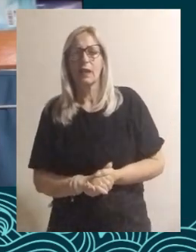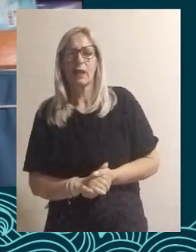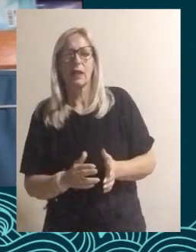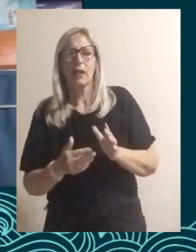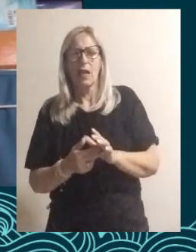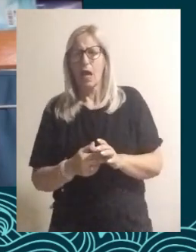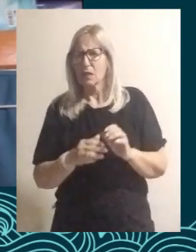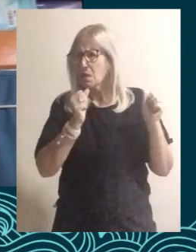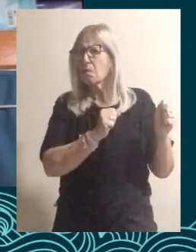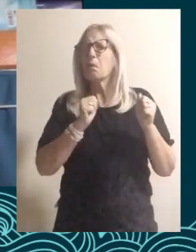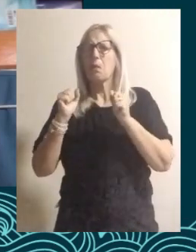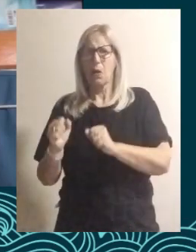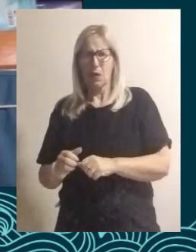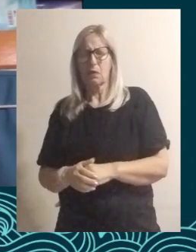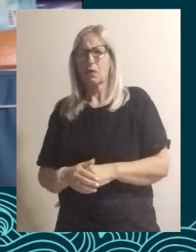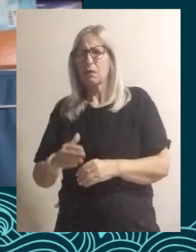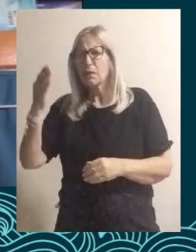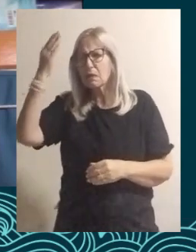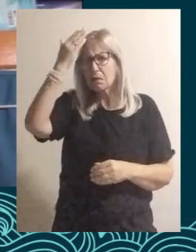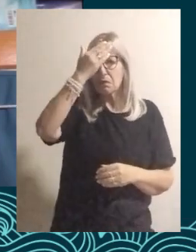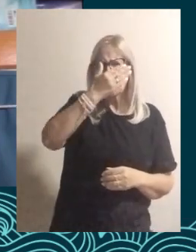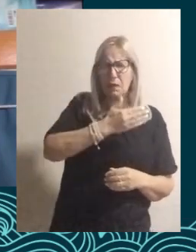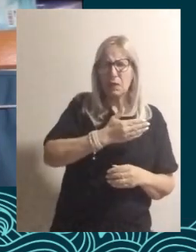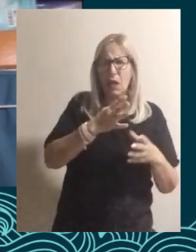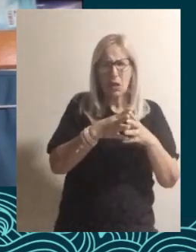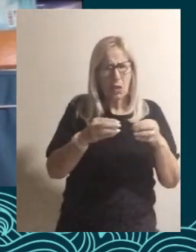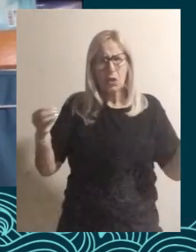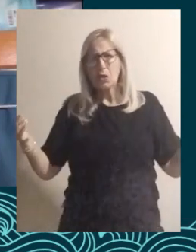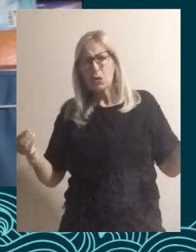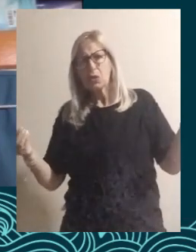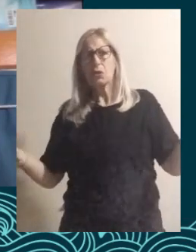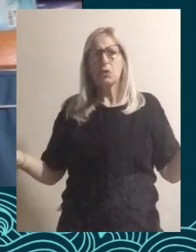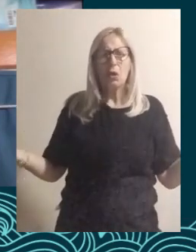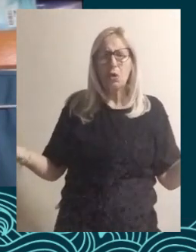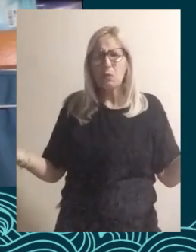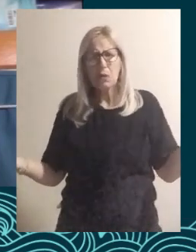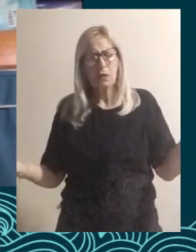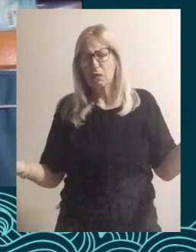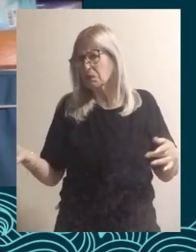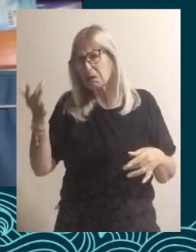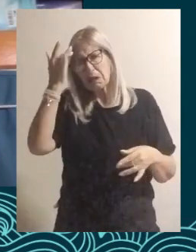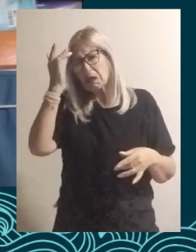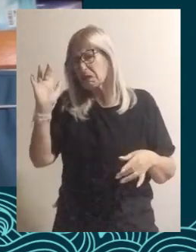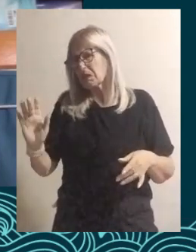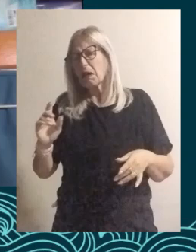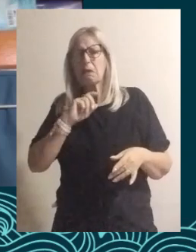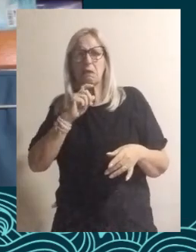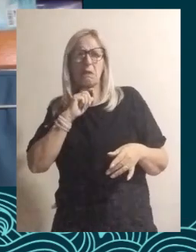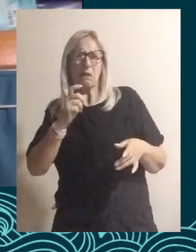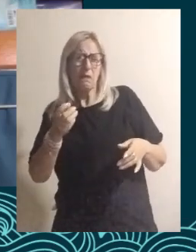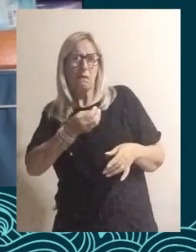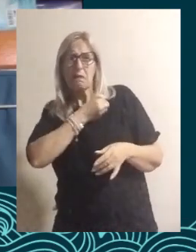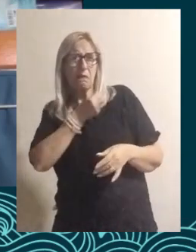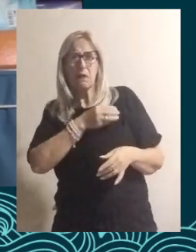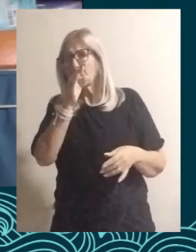eles começam a ter superpoderes, eles ficam invisíveis, às vezes eles desaparecem e viram um espírito. Ninguém